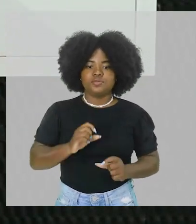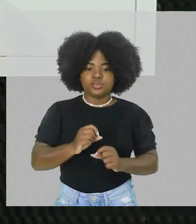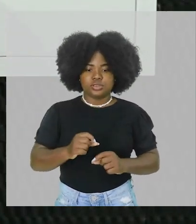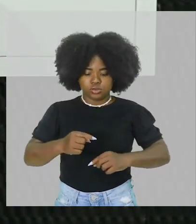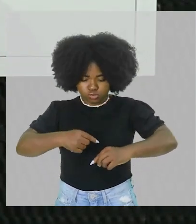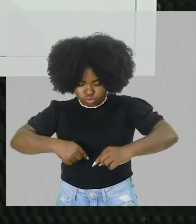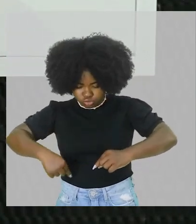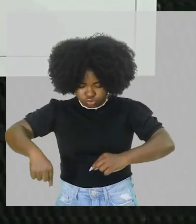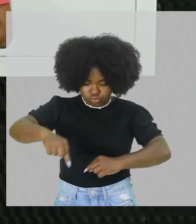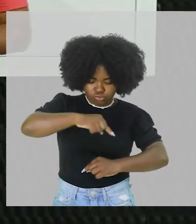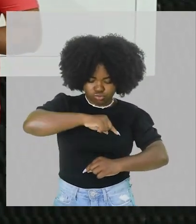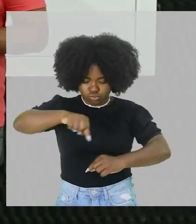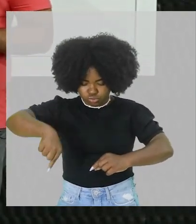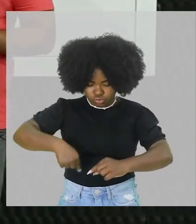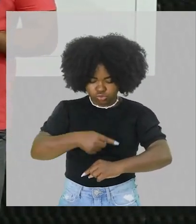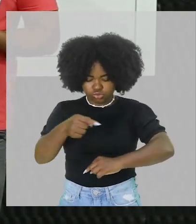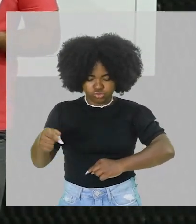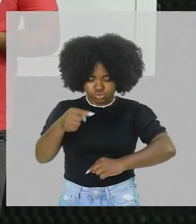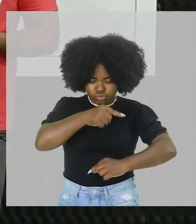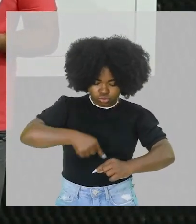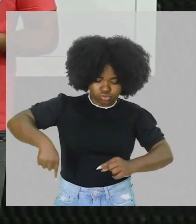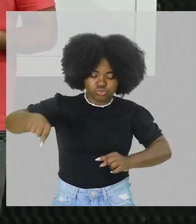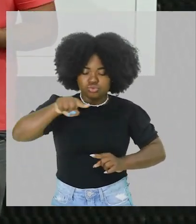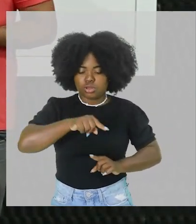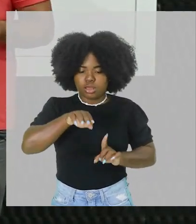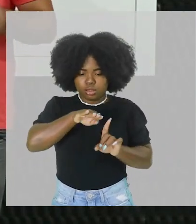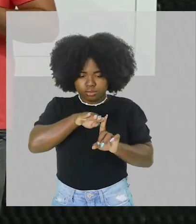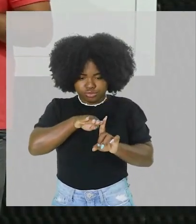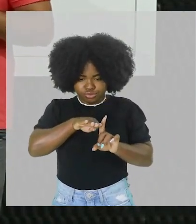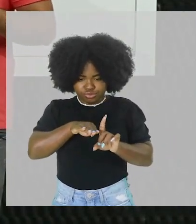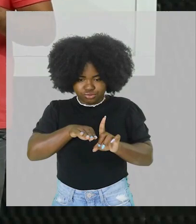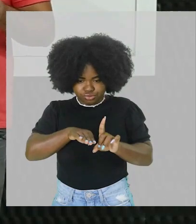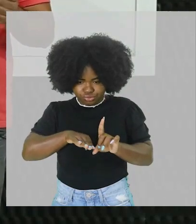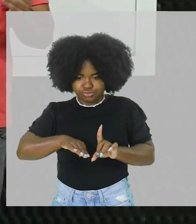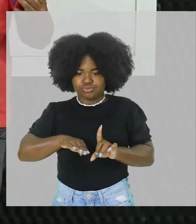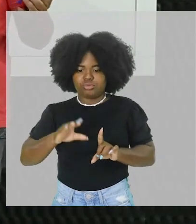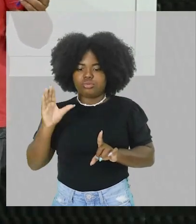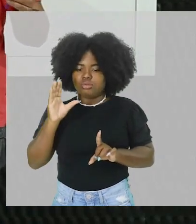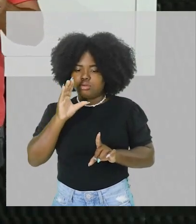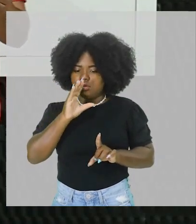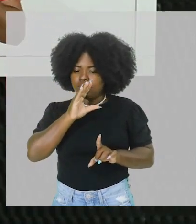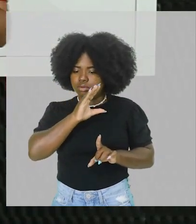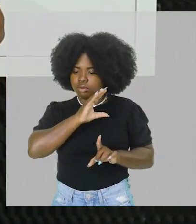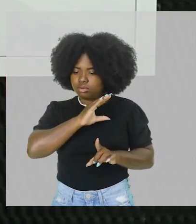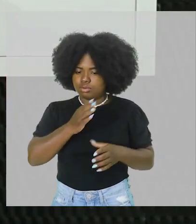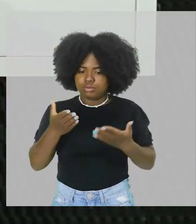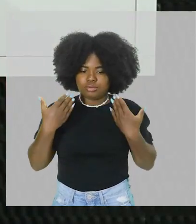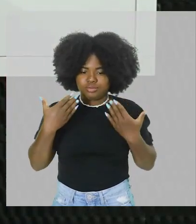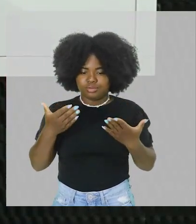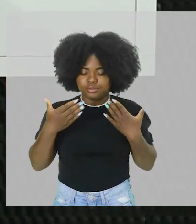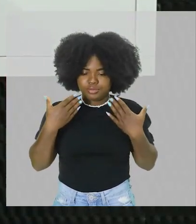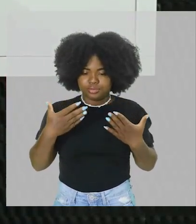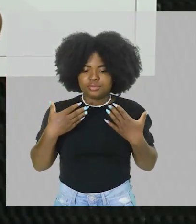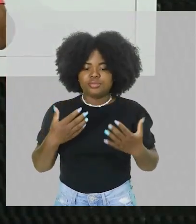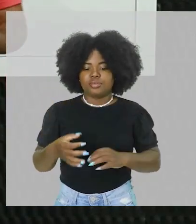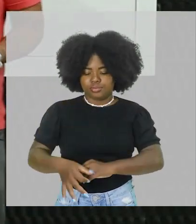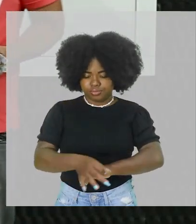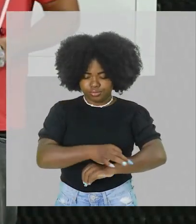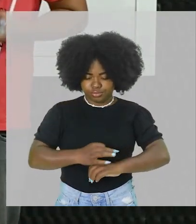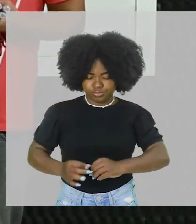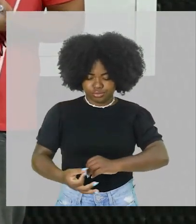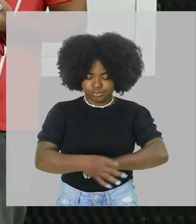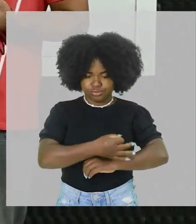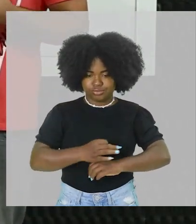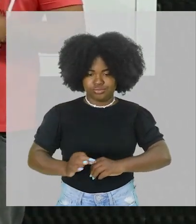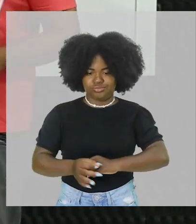elas oscilem, transferindo calor por atrito. Essas nanopartículas vão atritar com o tumor, fazendo com